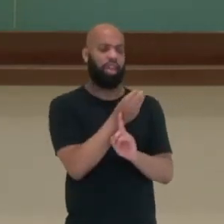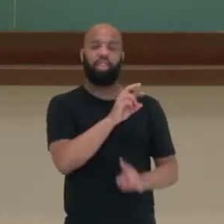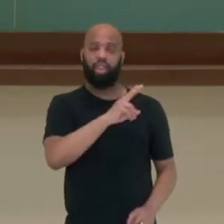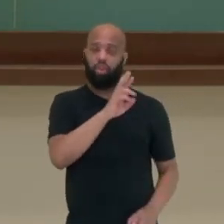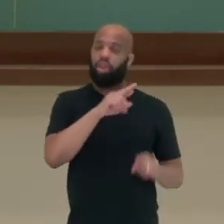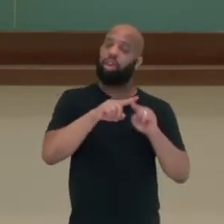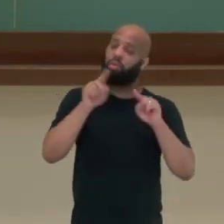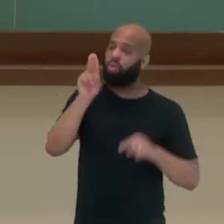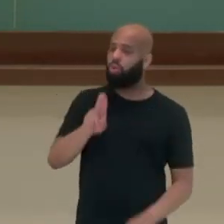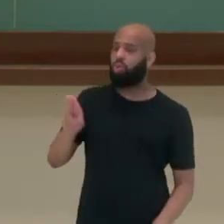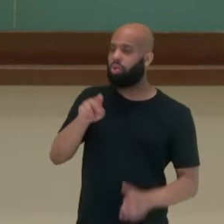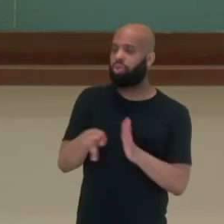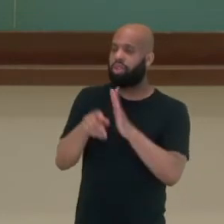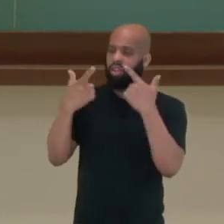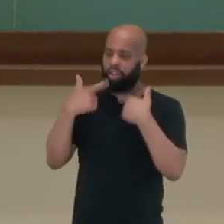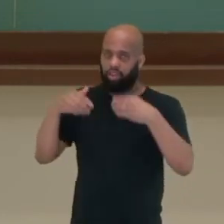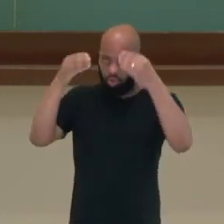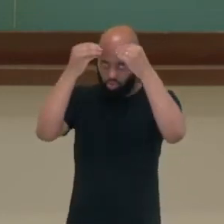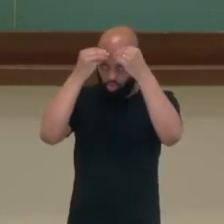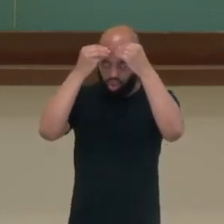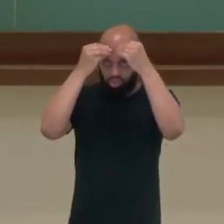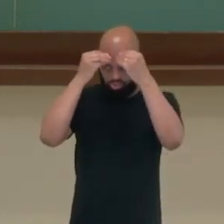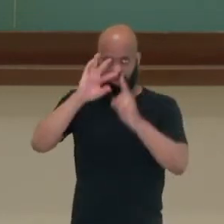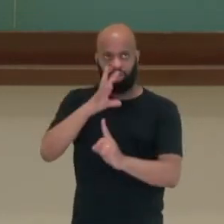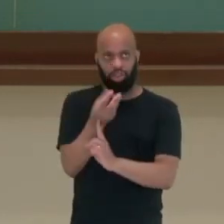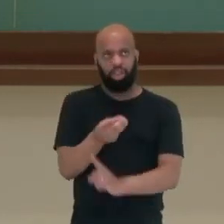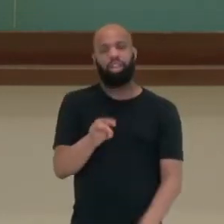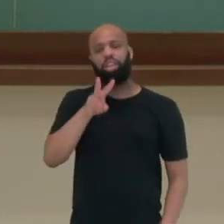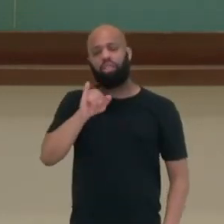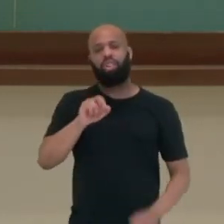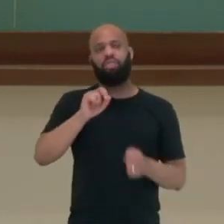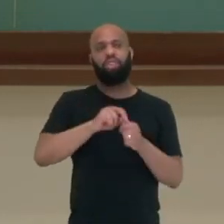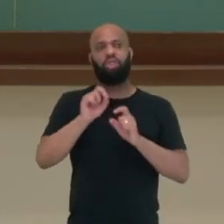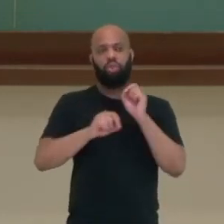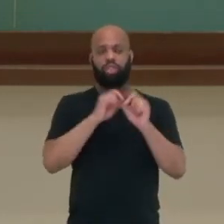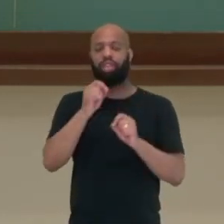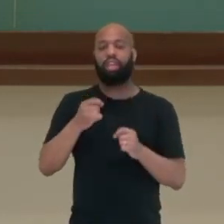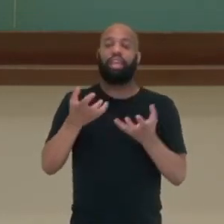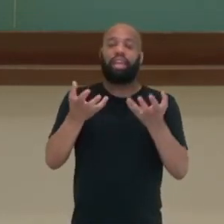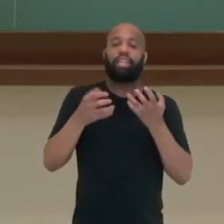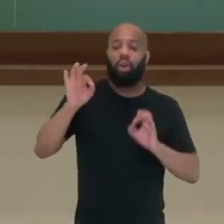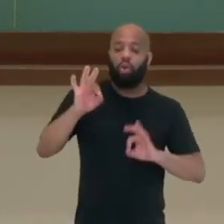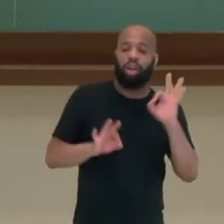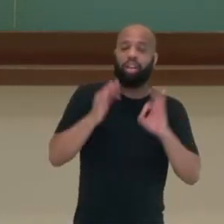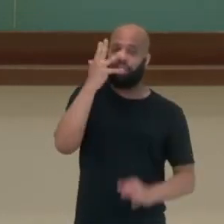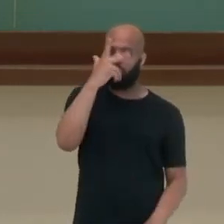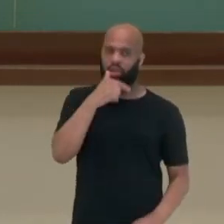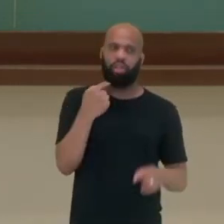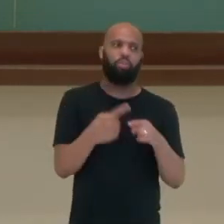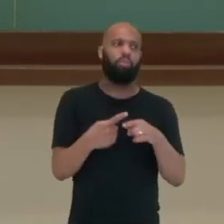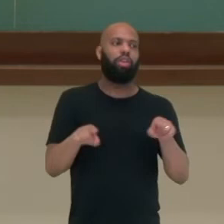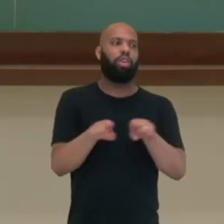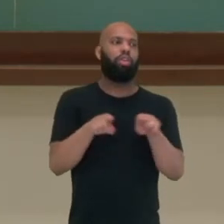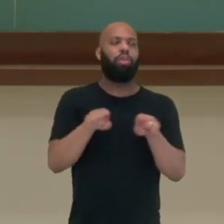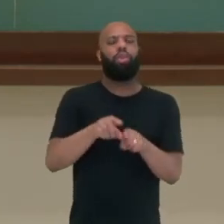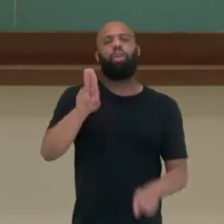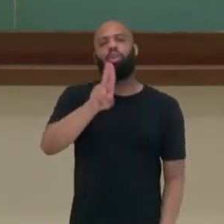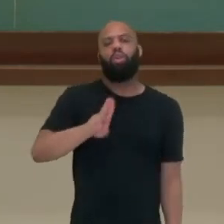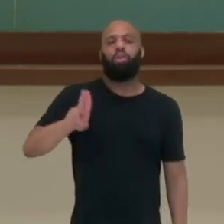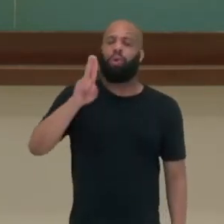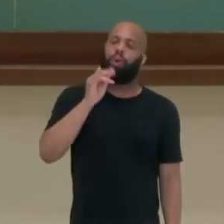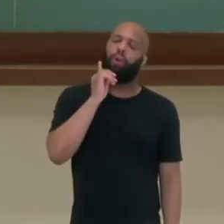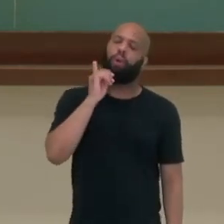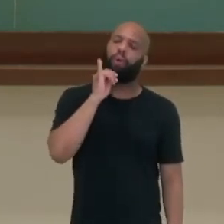utiliza da linguagem artística para a estética do espaço, porque também estamos utilizando, por exemplo, aqui, ó, quando você vai